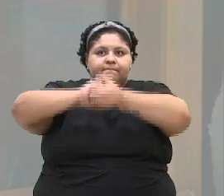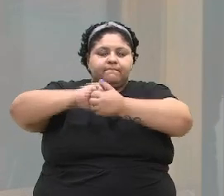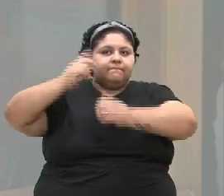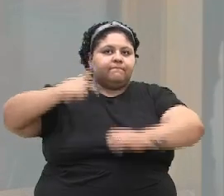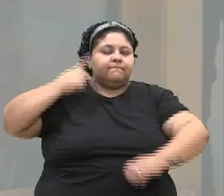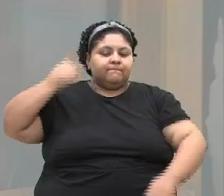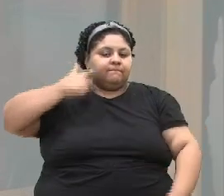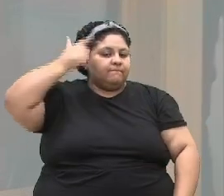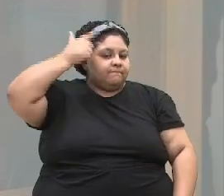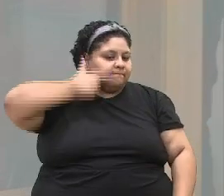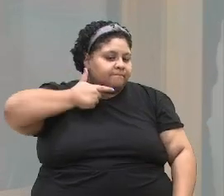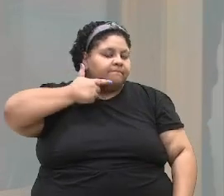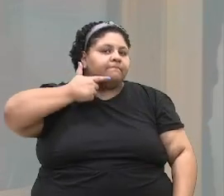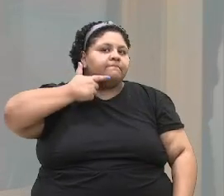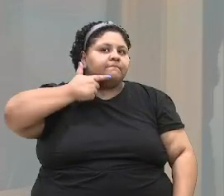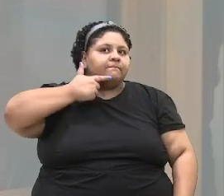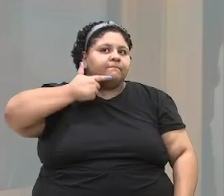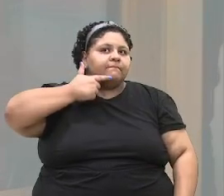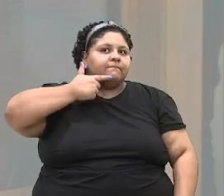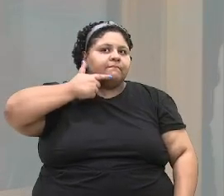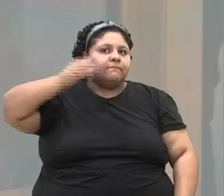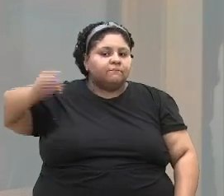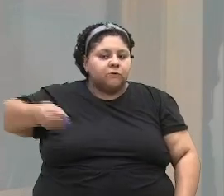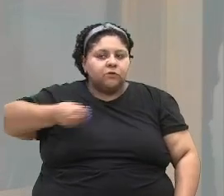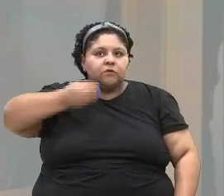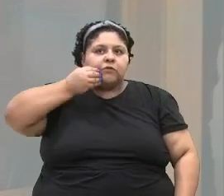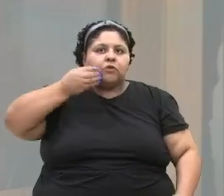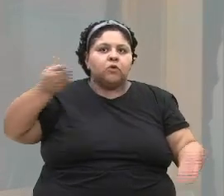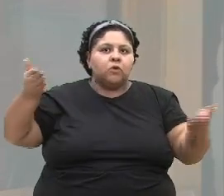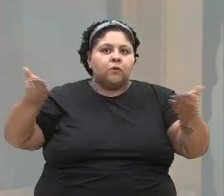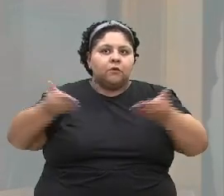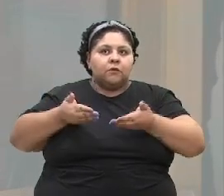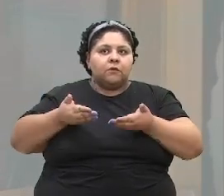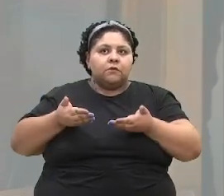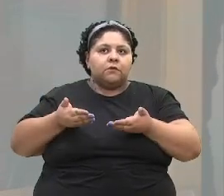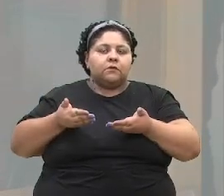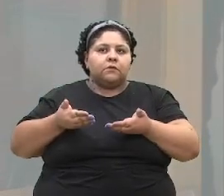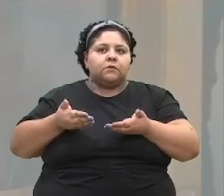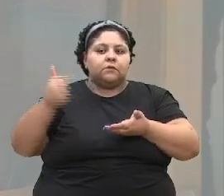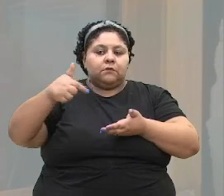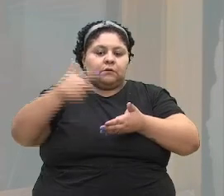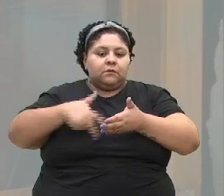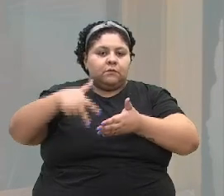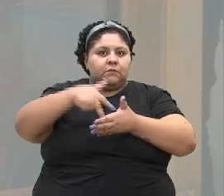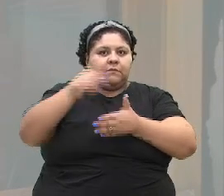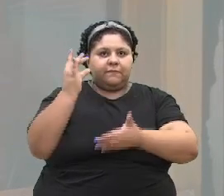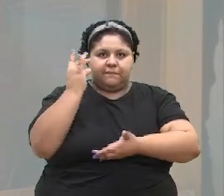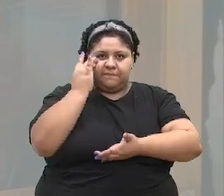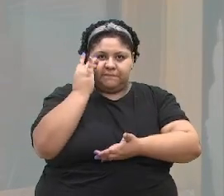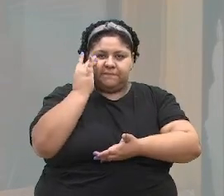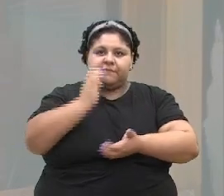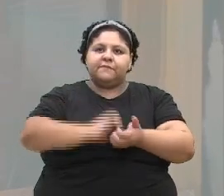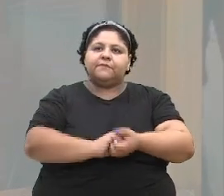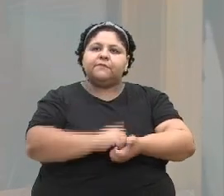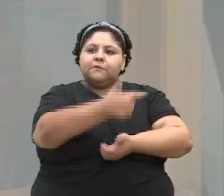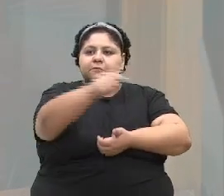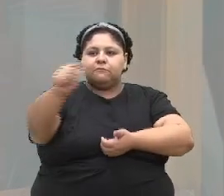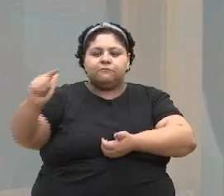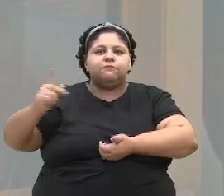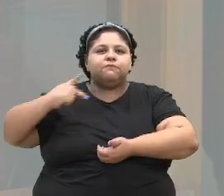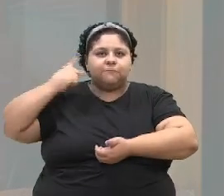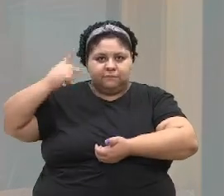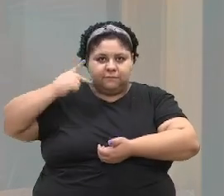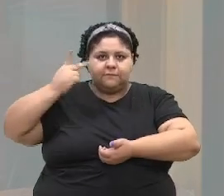vereador Lucas Caranhato, que nos oportunizou estarmos hoje aqui presentes, e aos demais